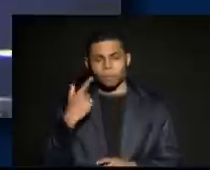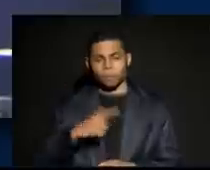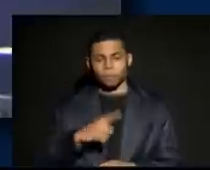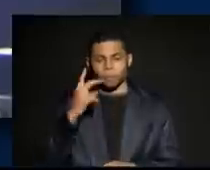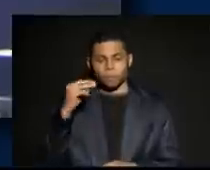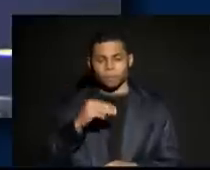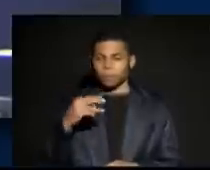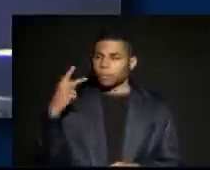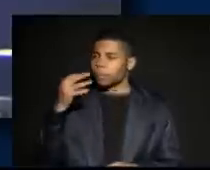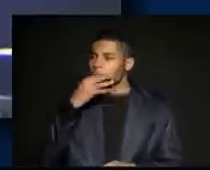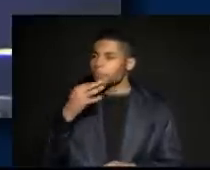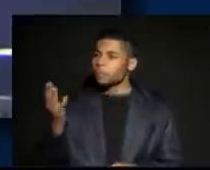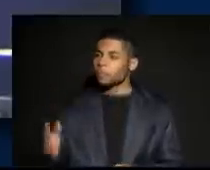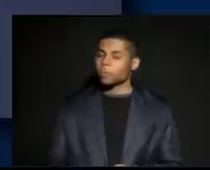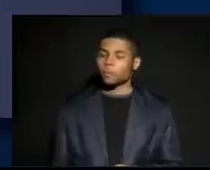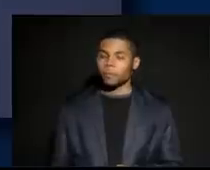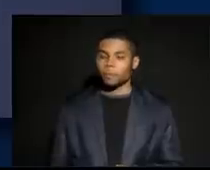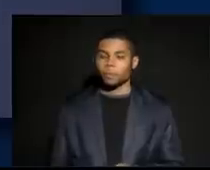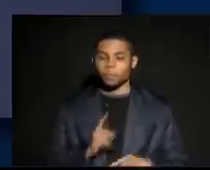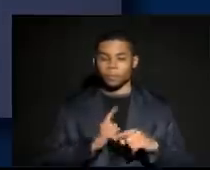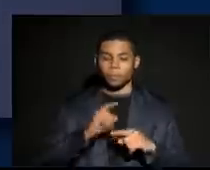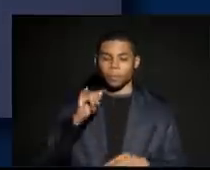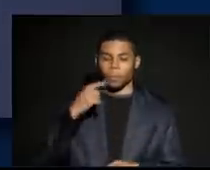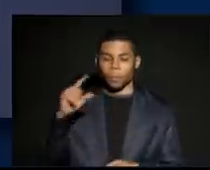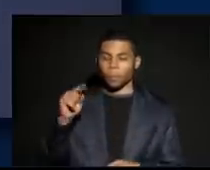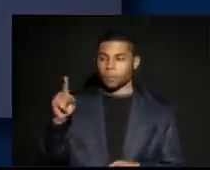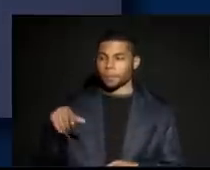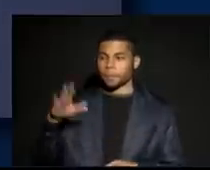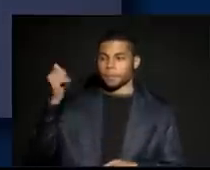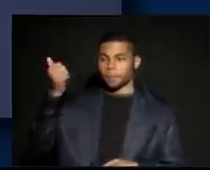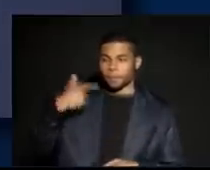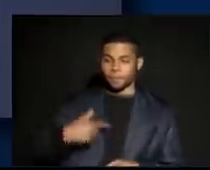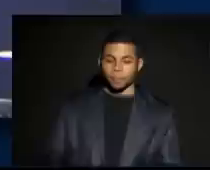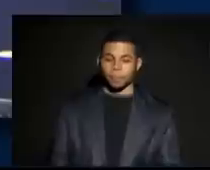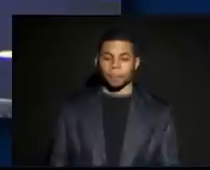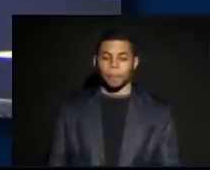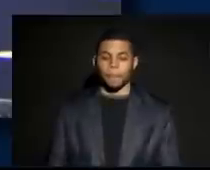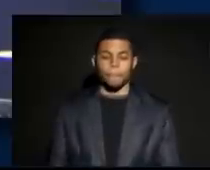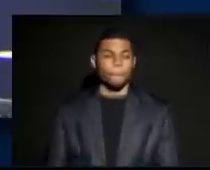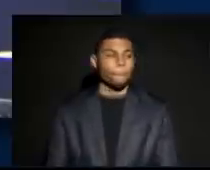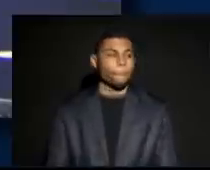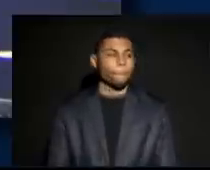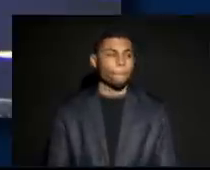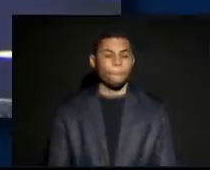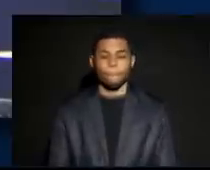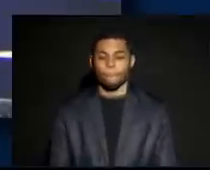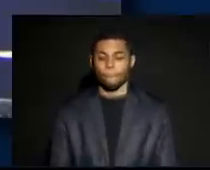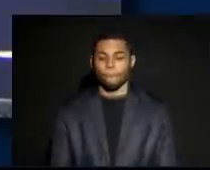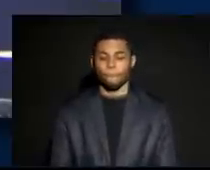ir dois minutinhos você falasse também com a sua visão disso que o João que mais item destina lá no banco então vamos lá